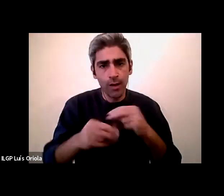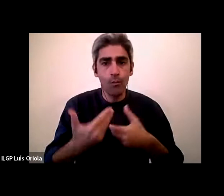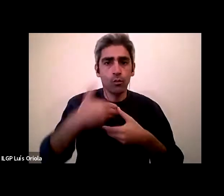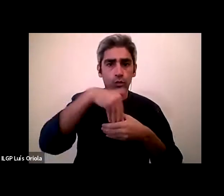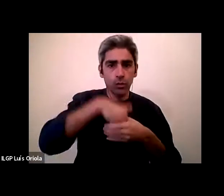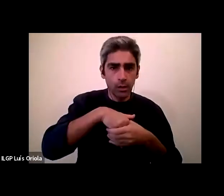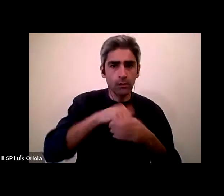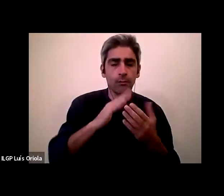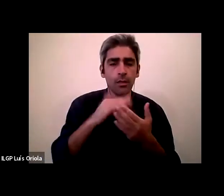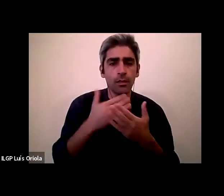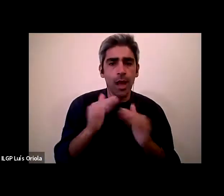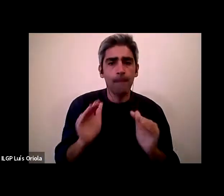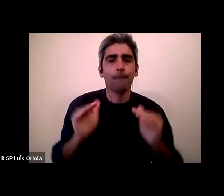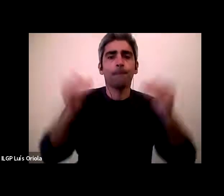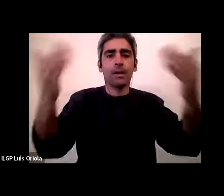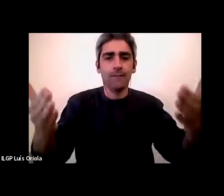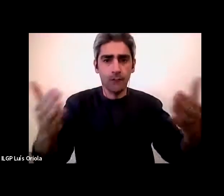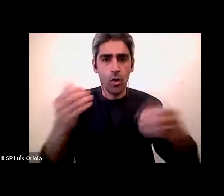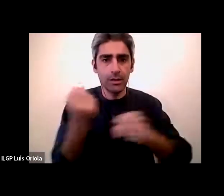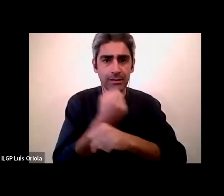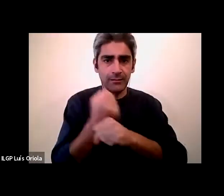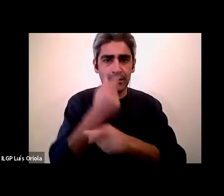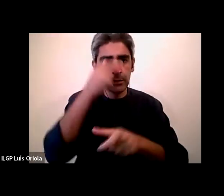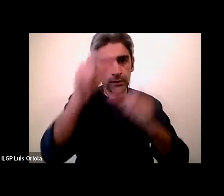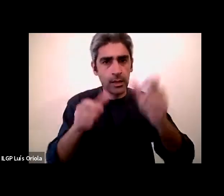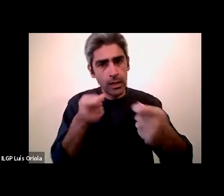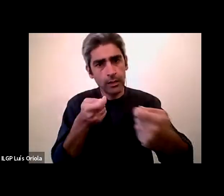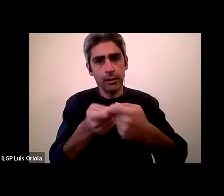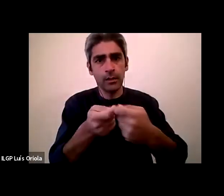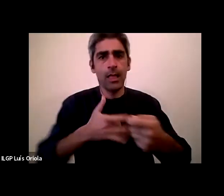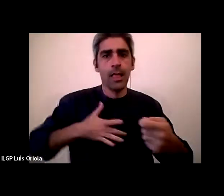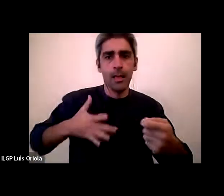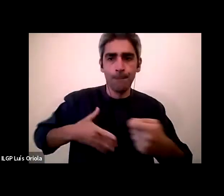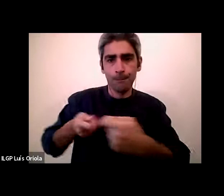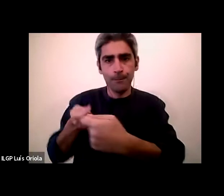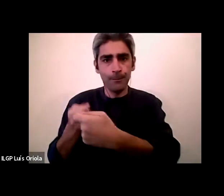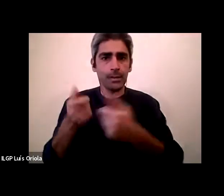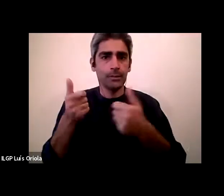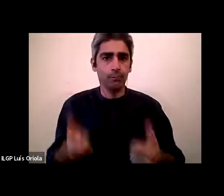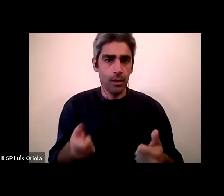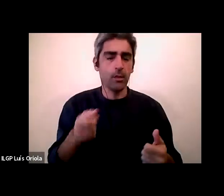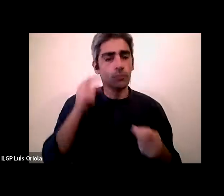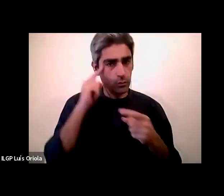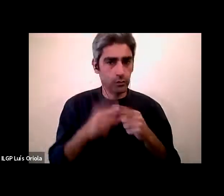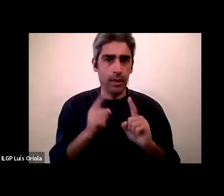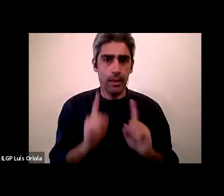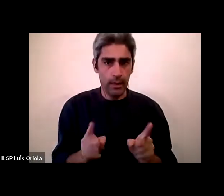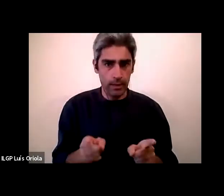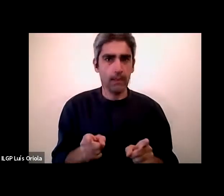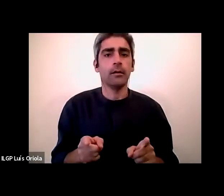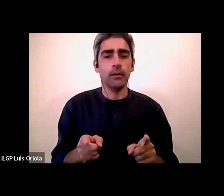para inovar para fora no serviço ao cidadão e às empresas. Ora, é isto. É